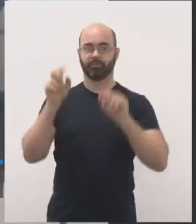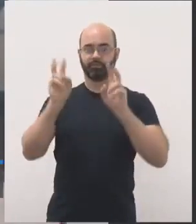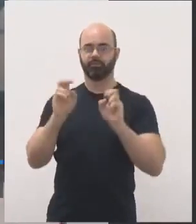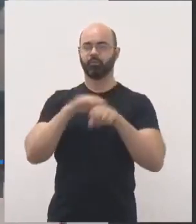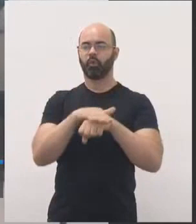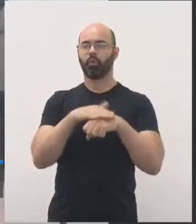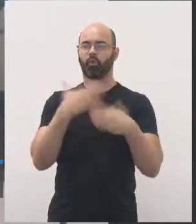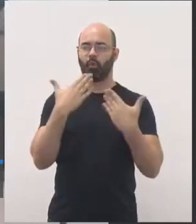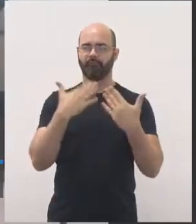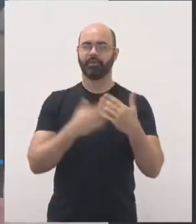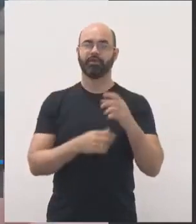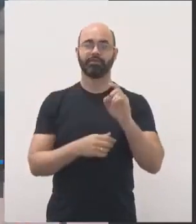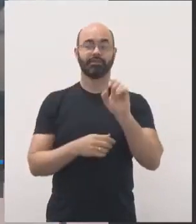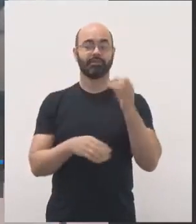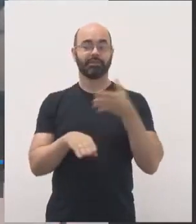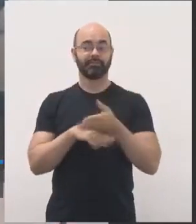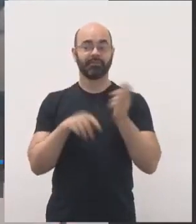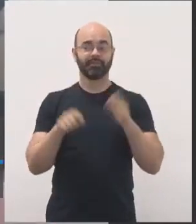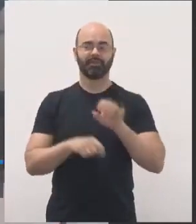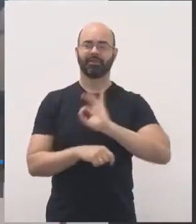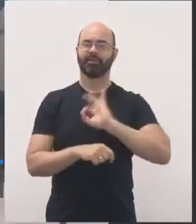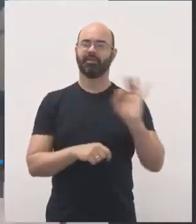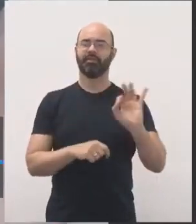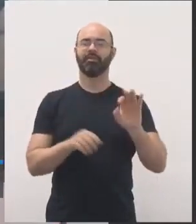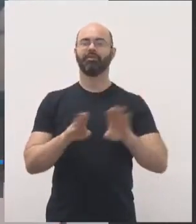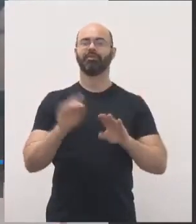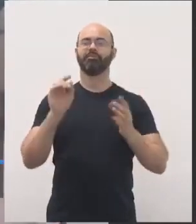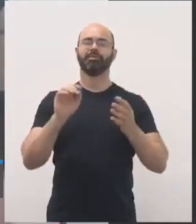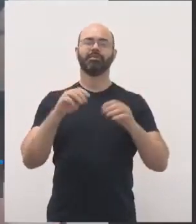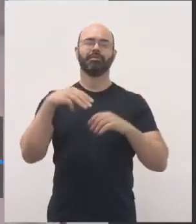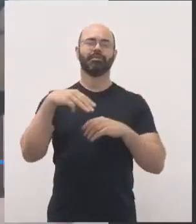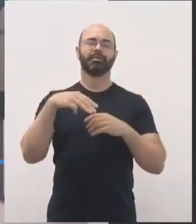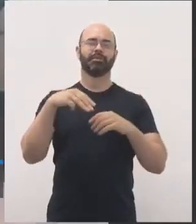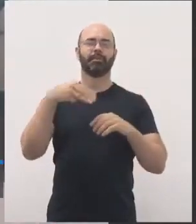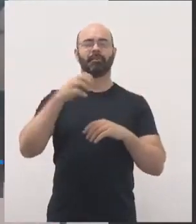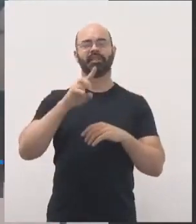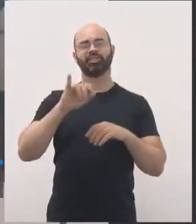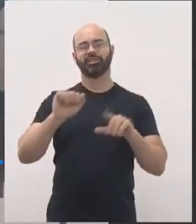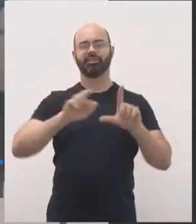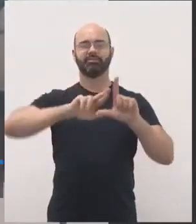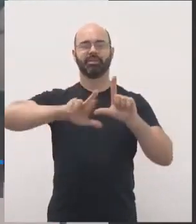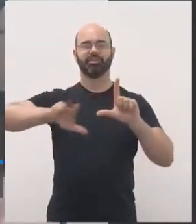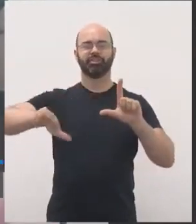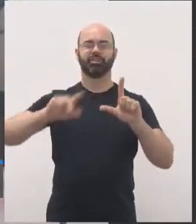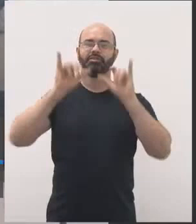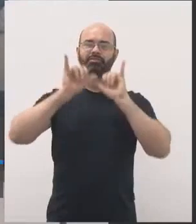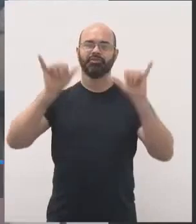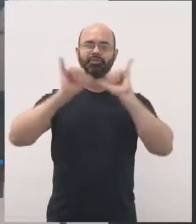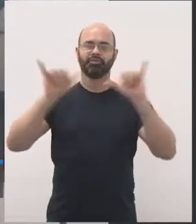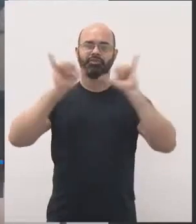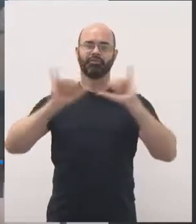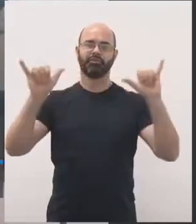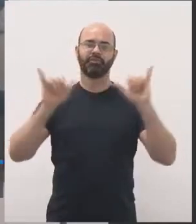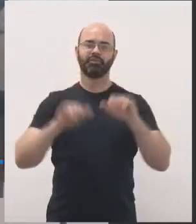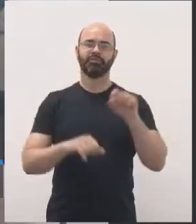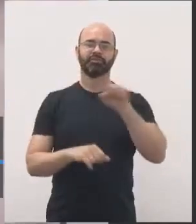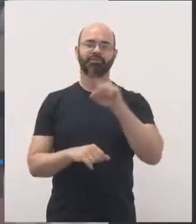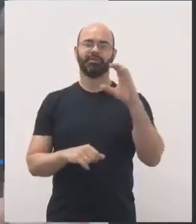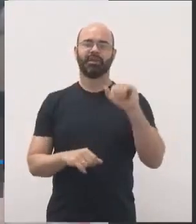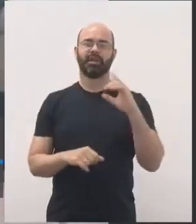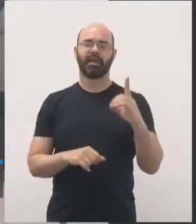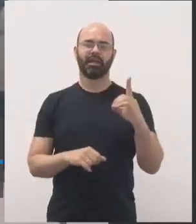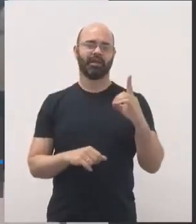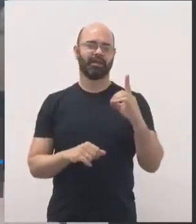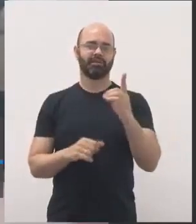puder participar, a gente vai fazer a divulgação aí nas mídias e tudo mais, então em breve vocês terão aí o card para